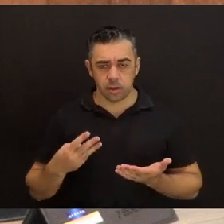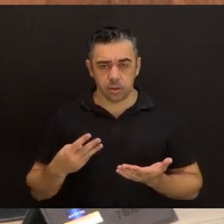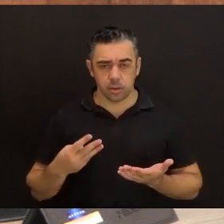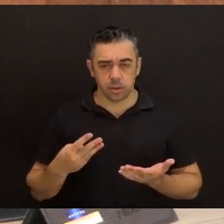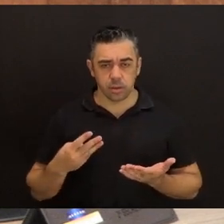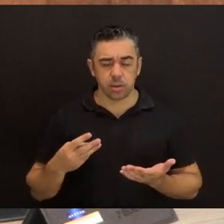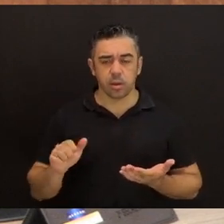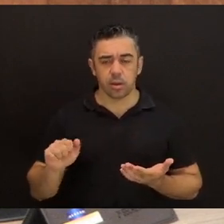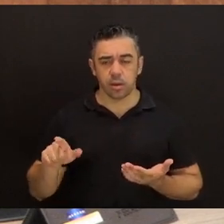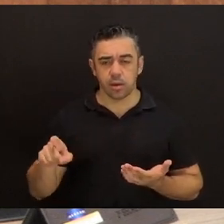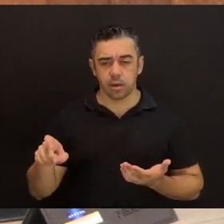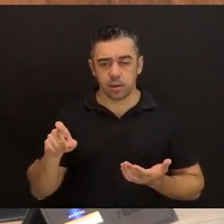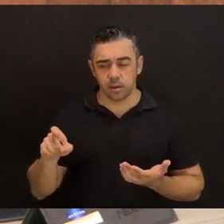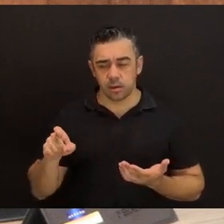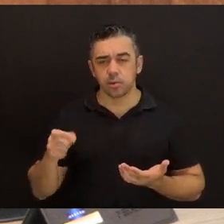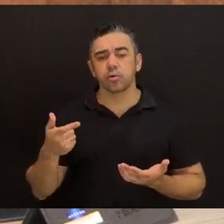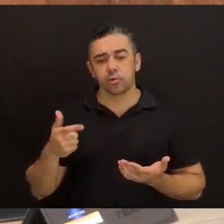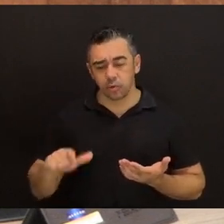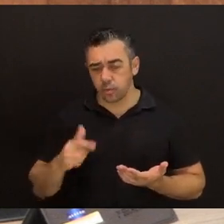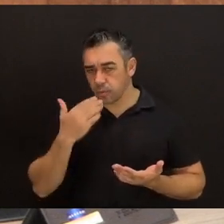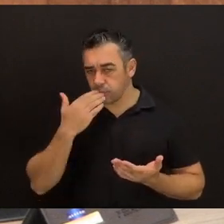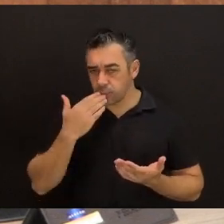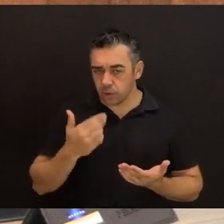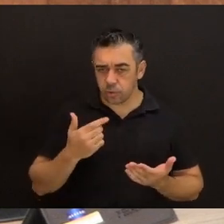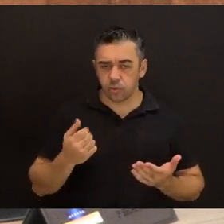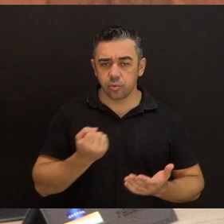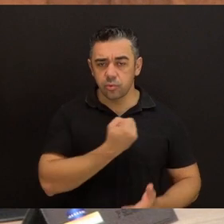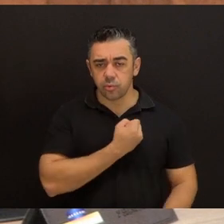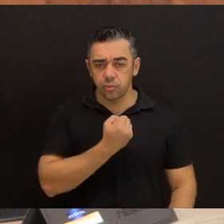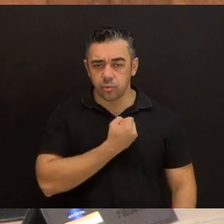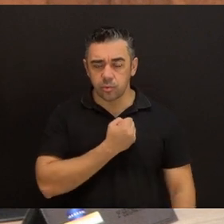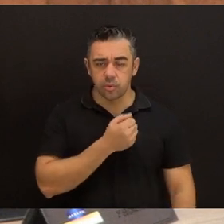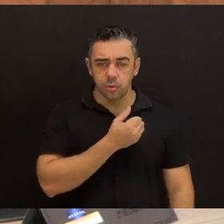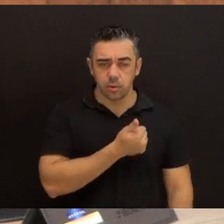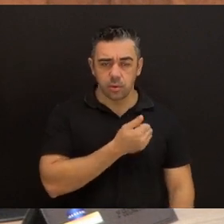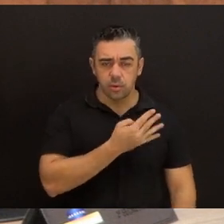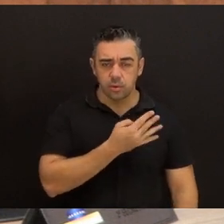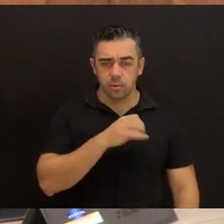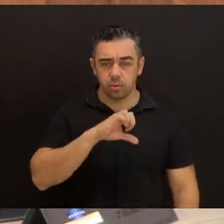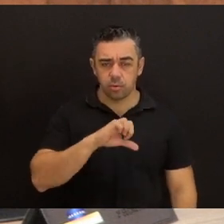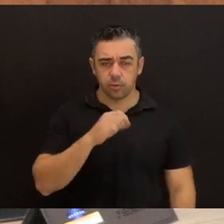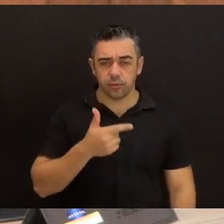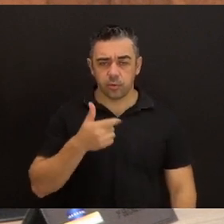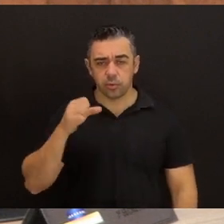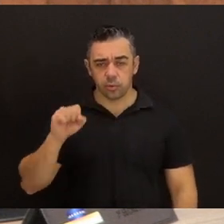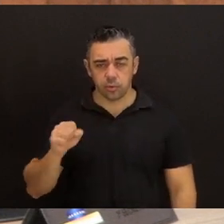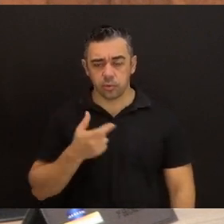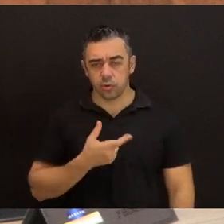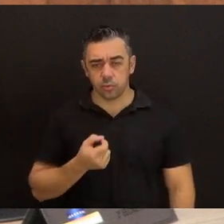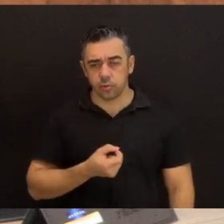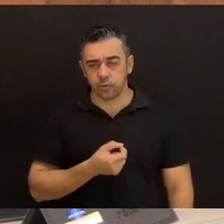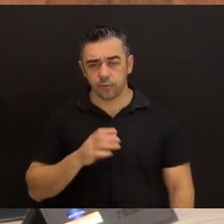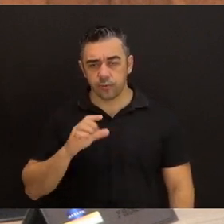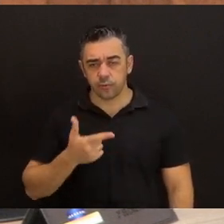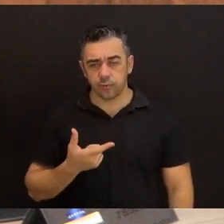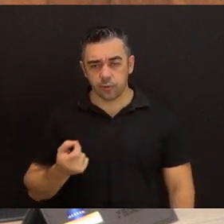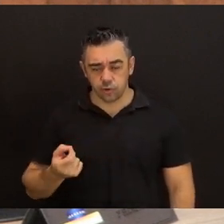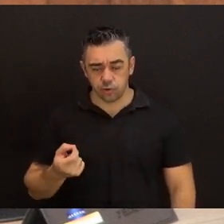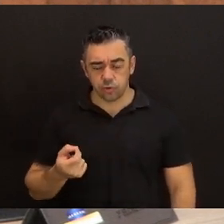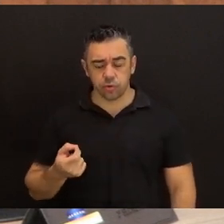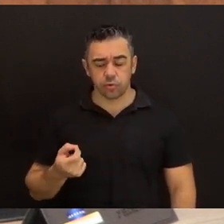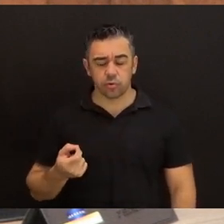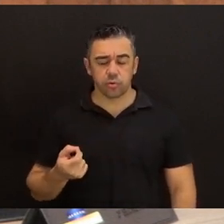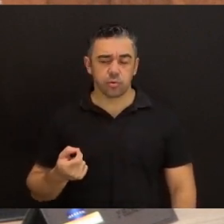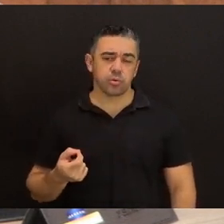Alex reiterando a indicação de número 14928 2020 para que através